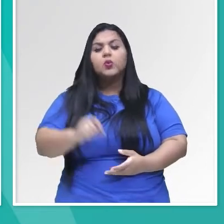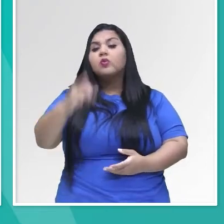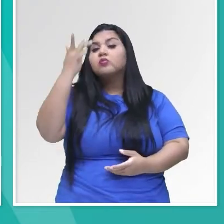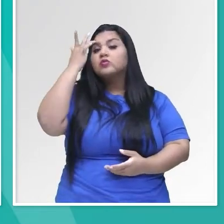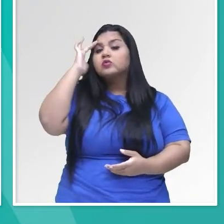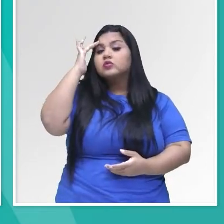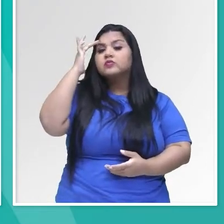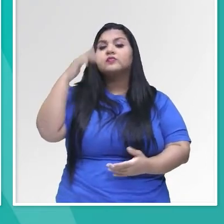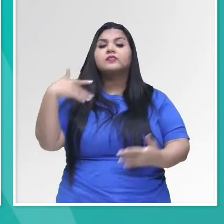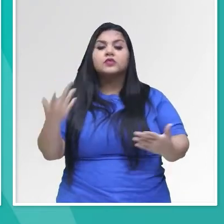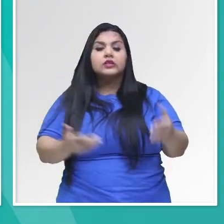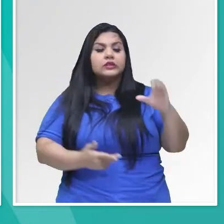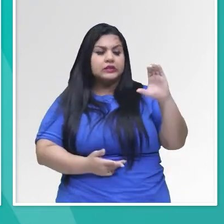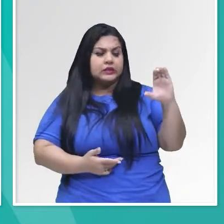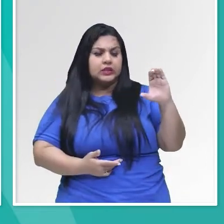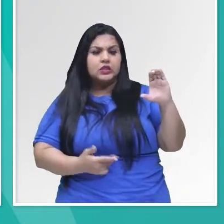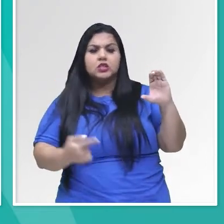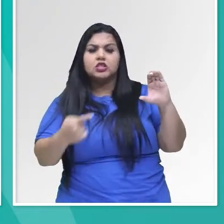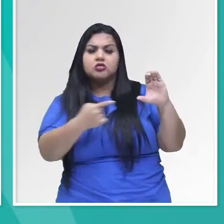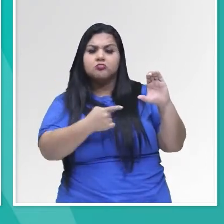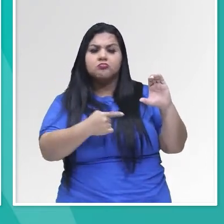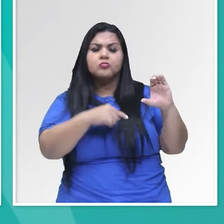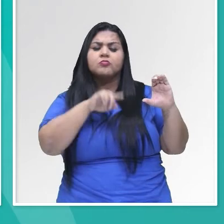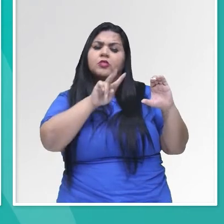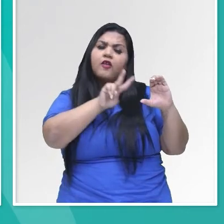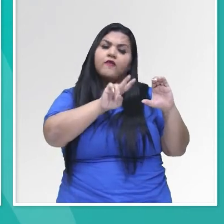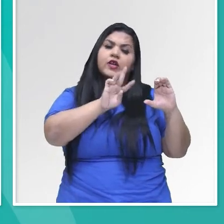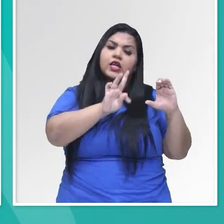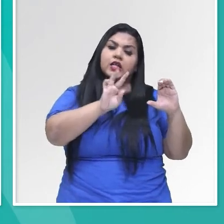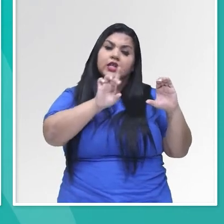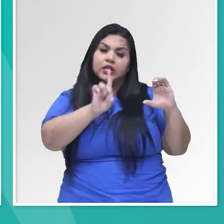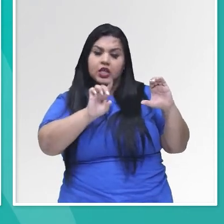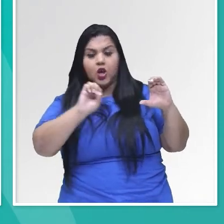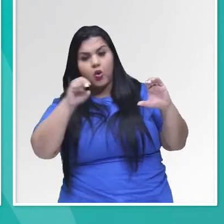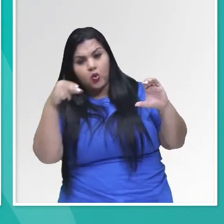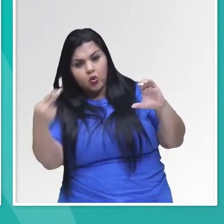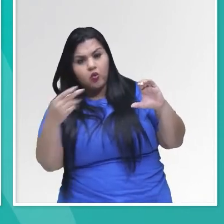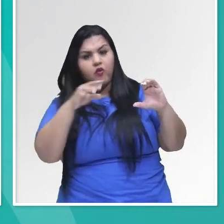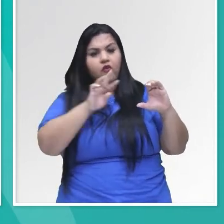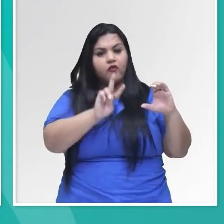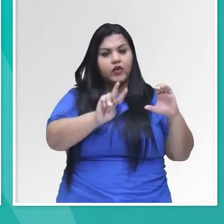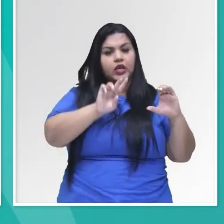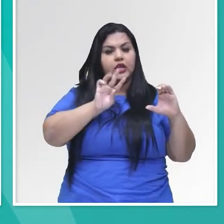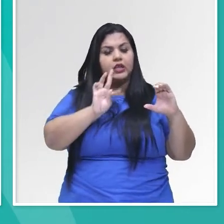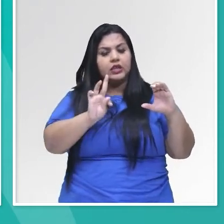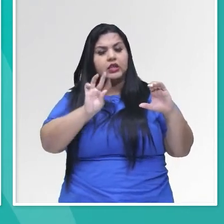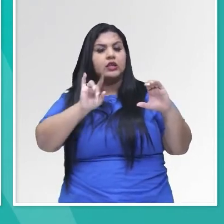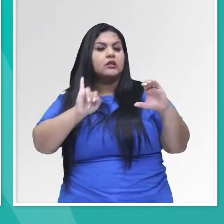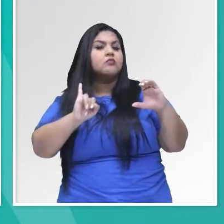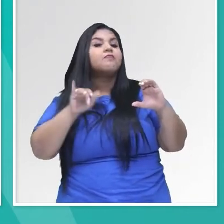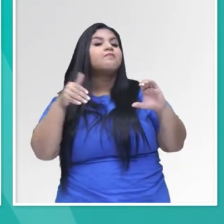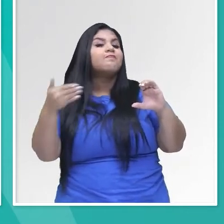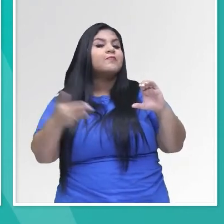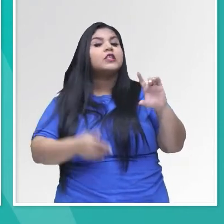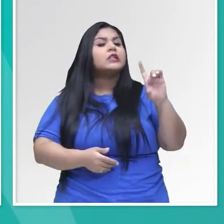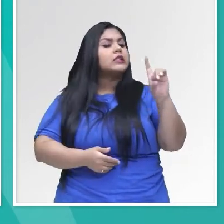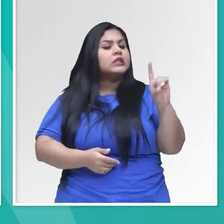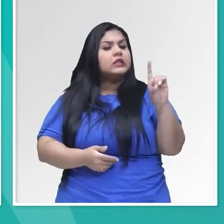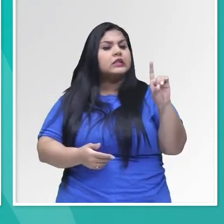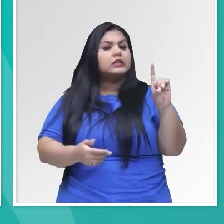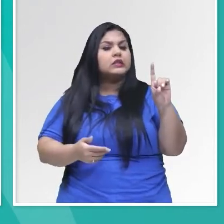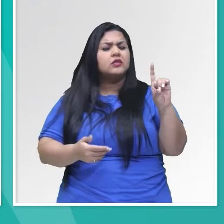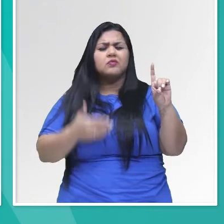A letra C, você acha que é um verbo transitivo direto ou um verbo transitivo indireto? E a letra D, isso com